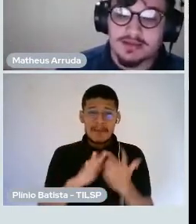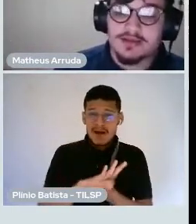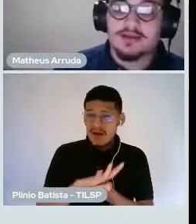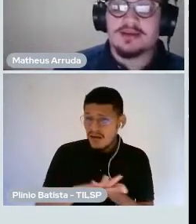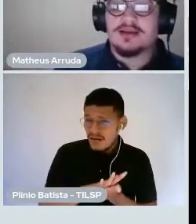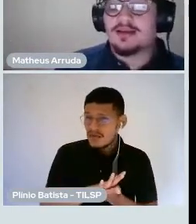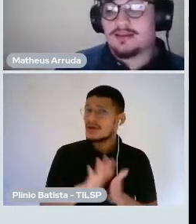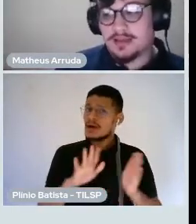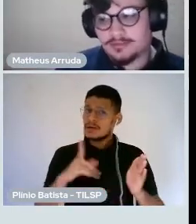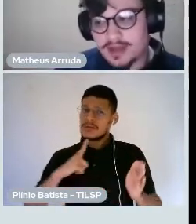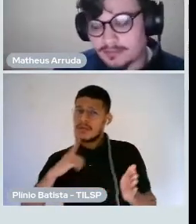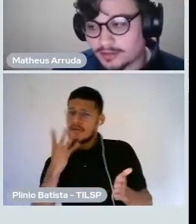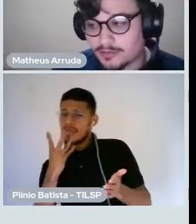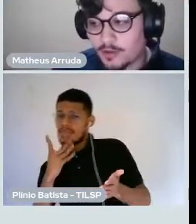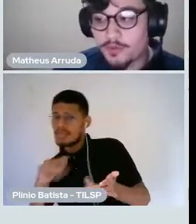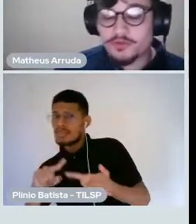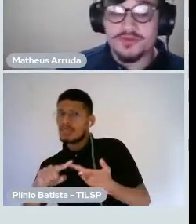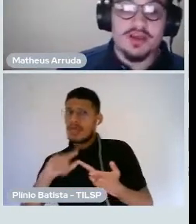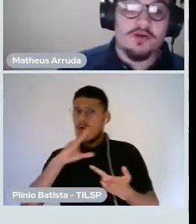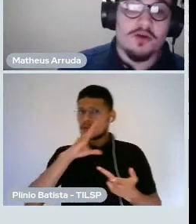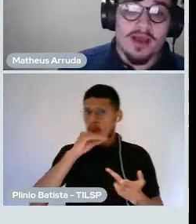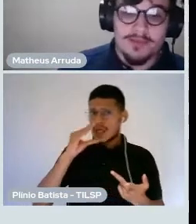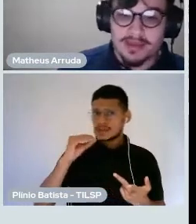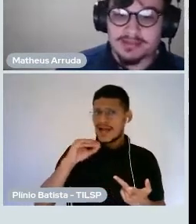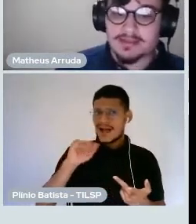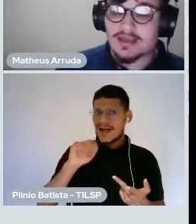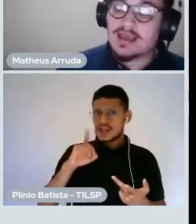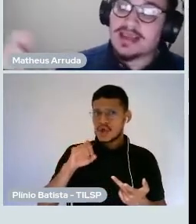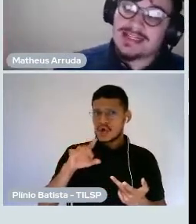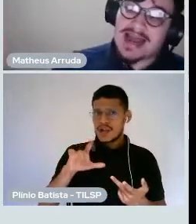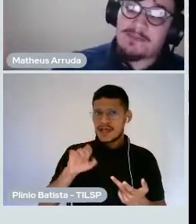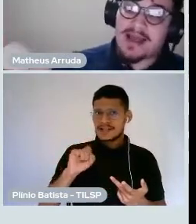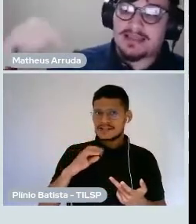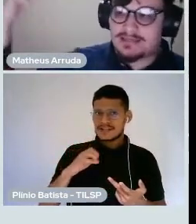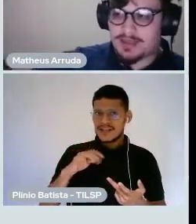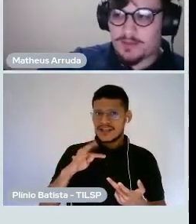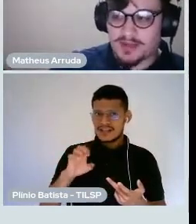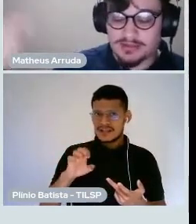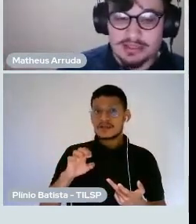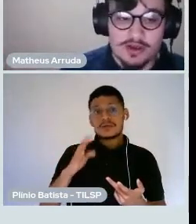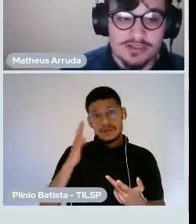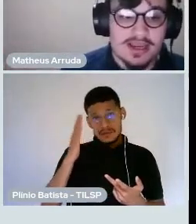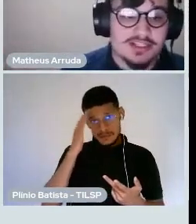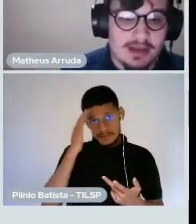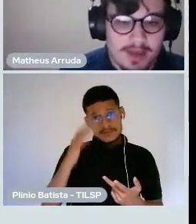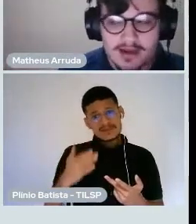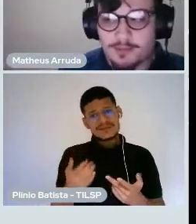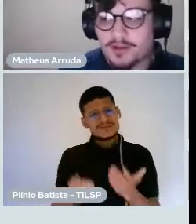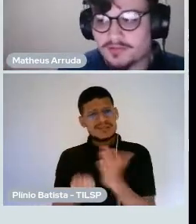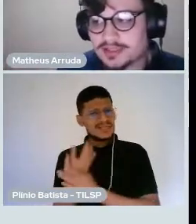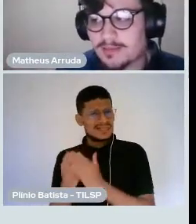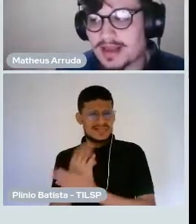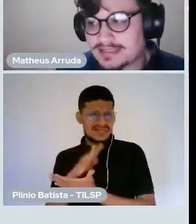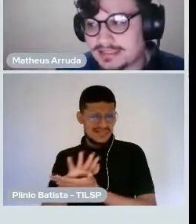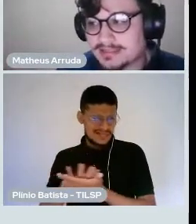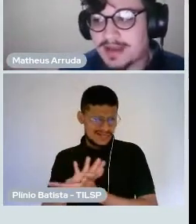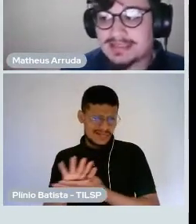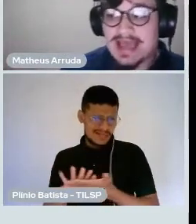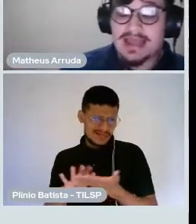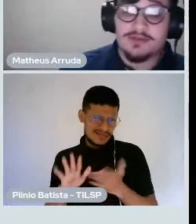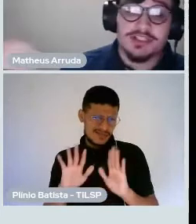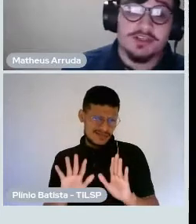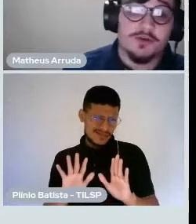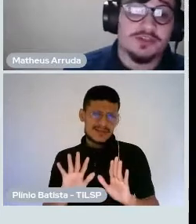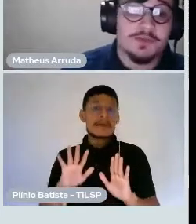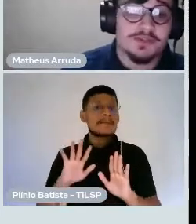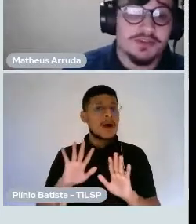adolescentes. Não produzem economicamente. Já na parte de cima da população idosa, eles trabalham, podem vir a trabalhar sim, mas é